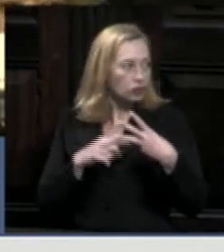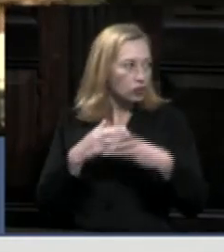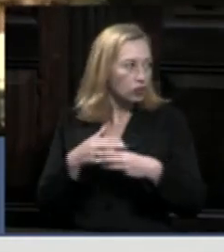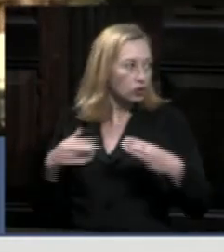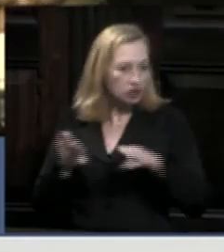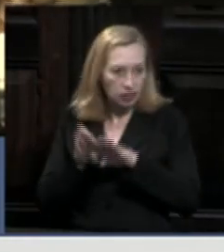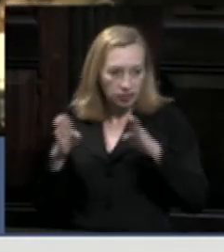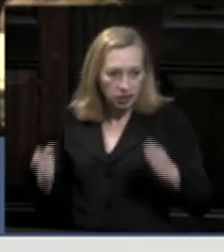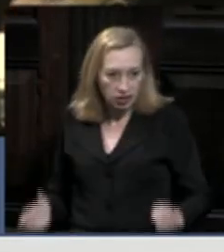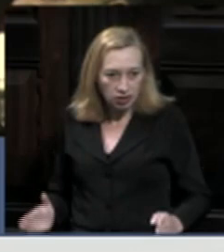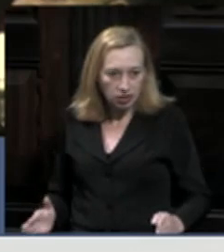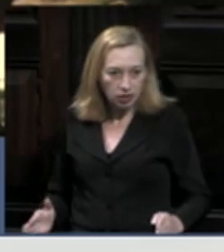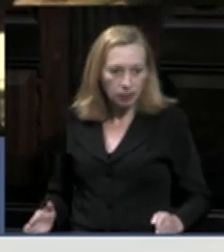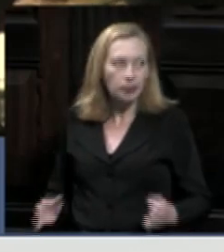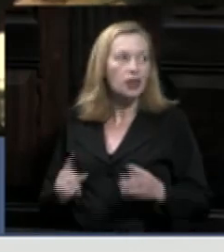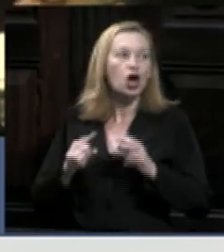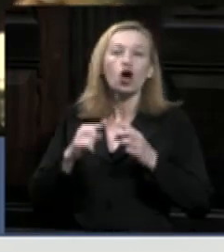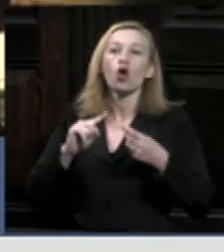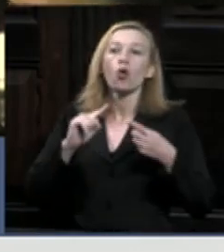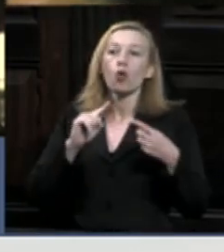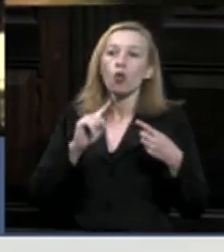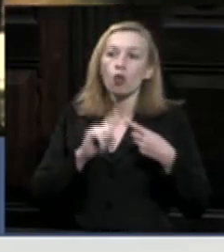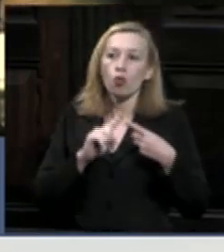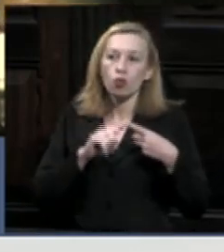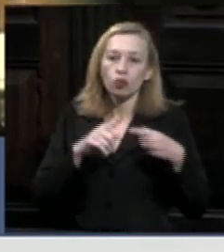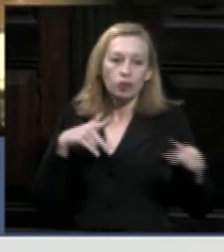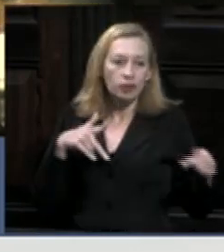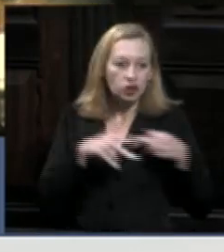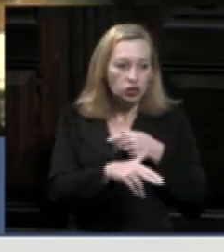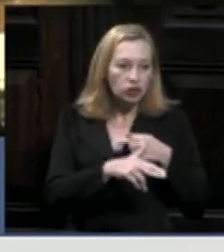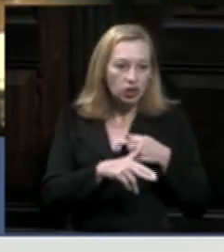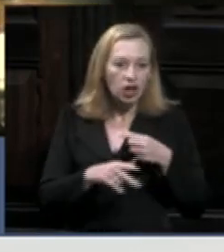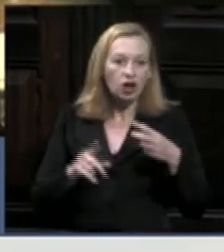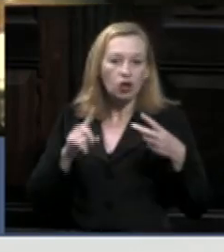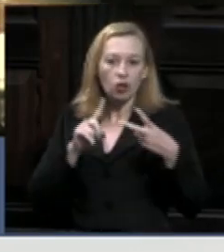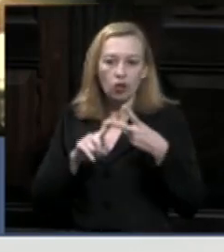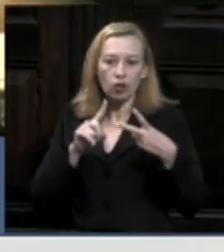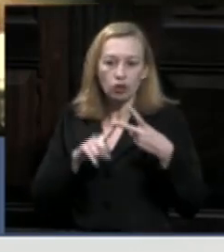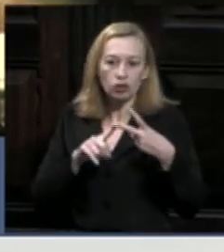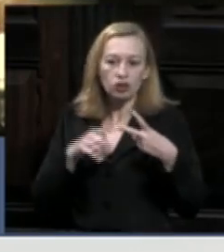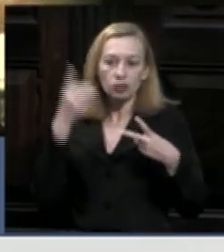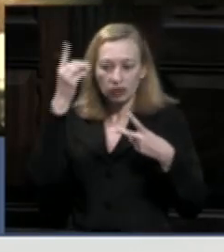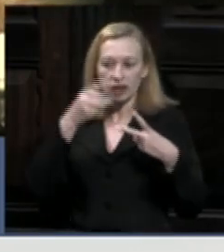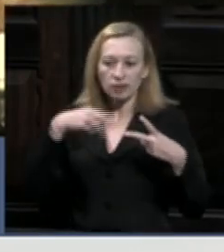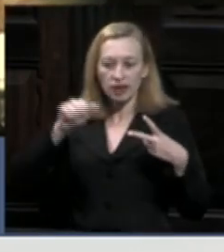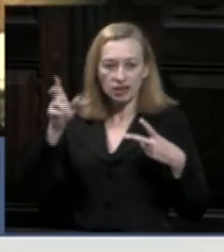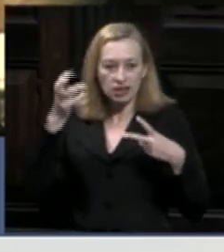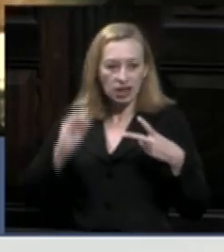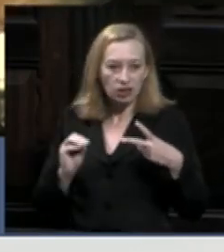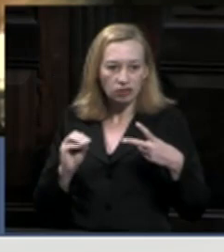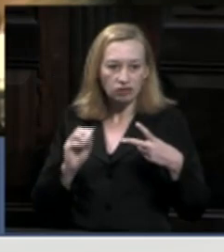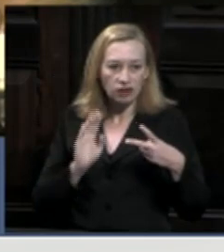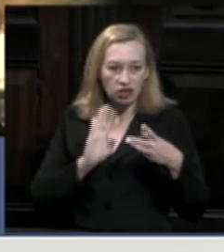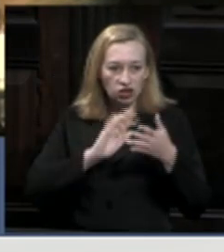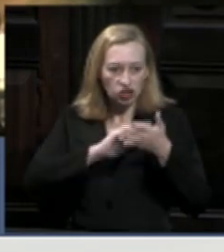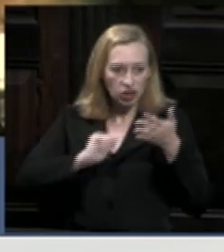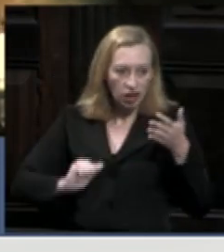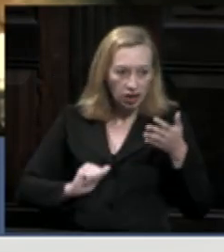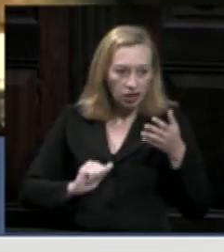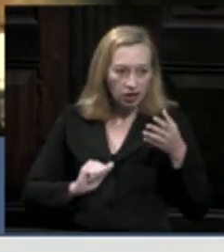131 está prejudicado o deputado marcelo vai retirar um dos destaques que a emenda 30